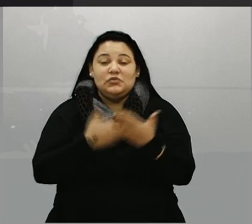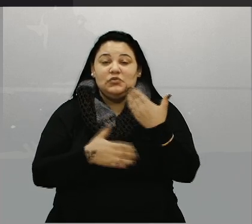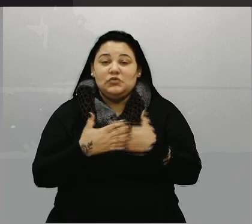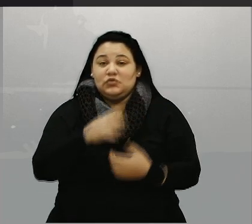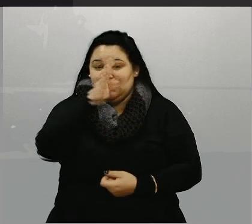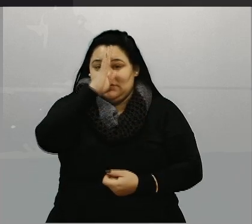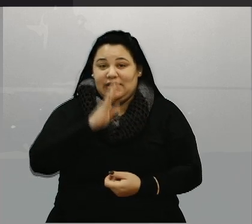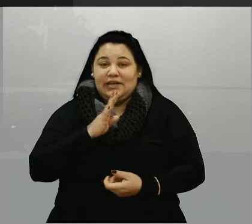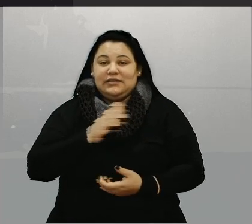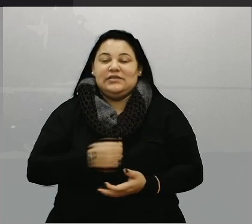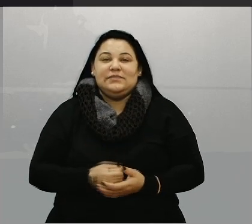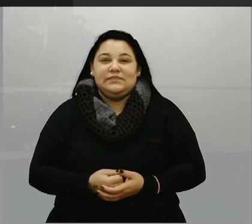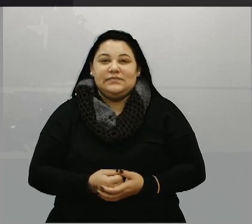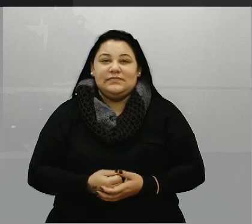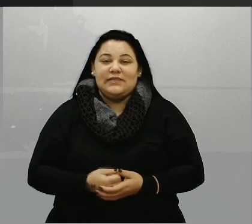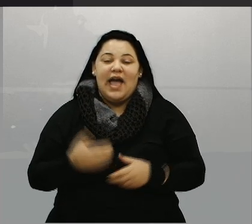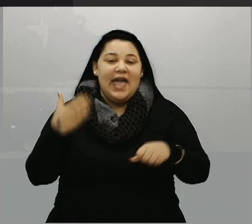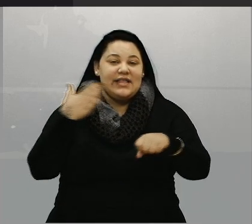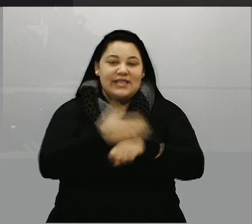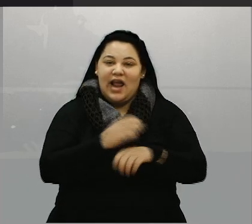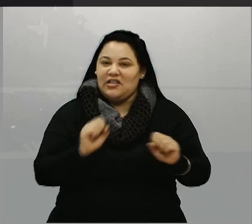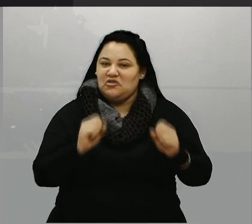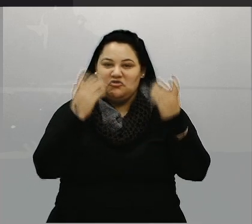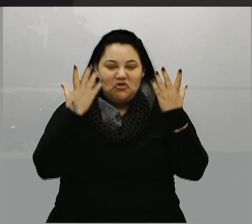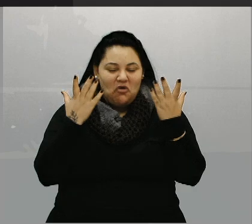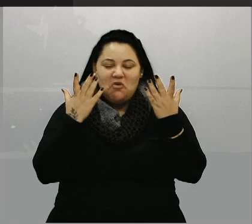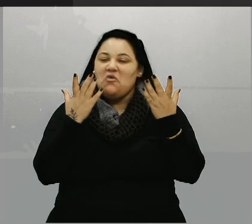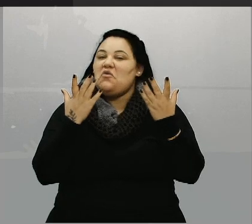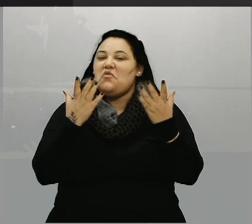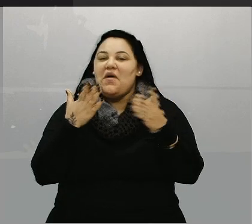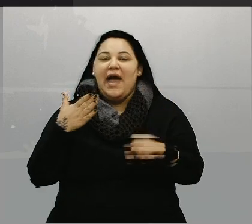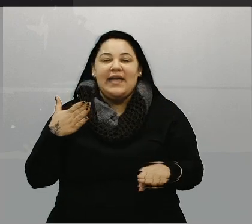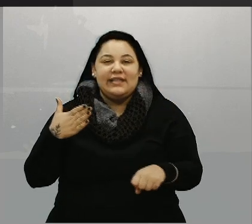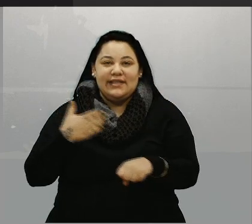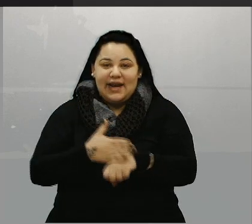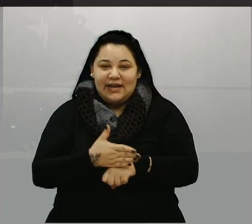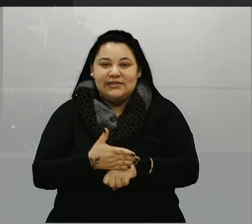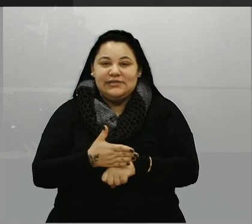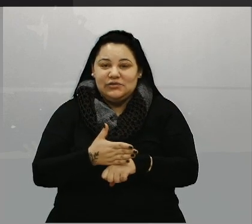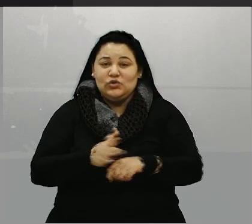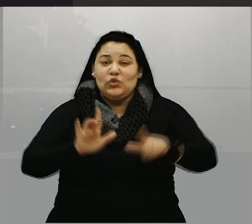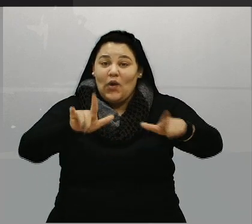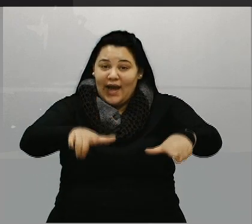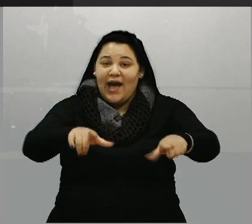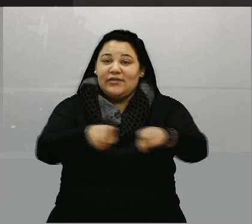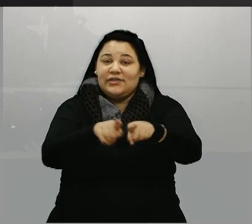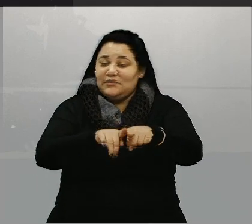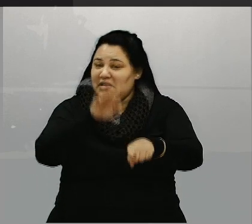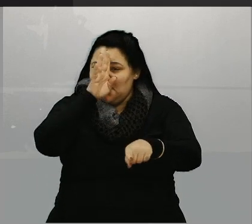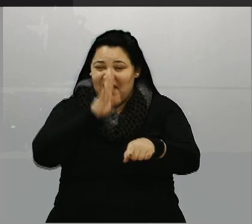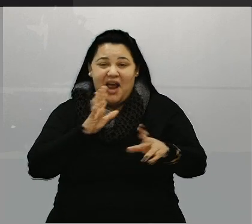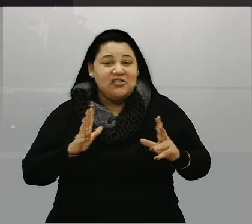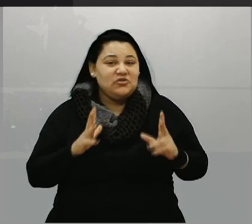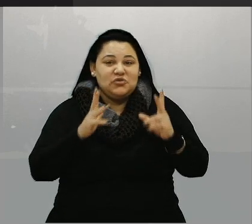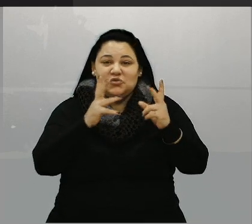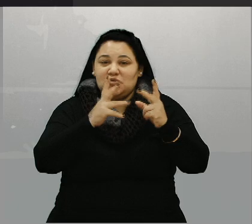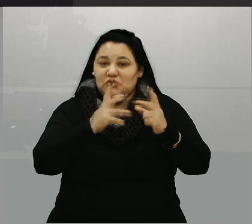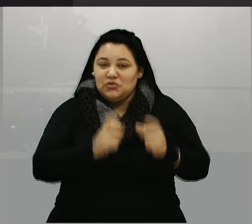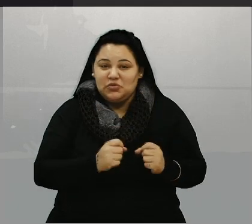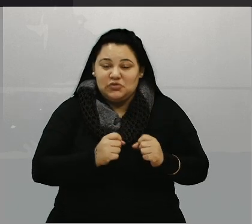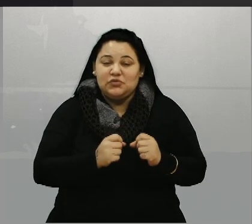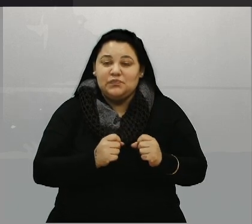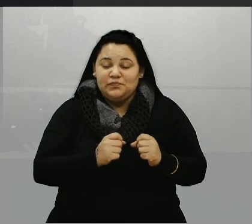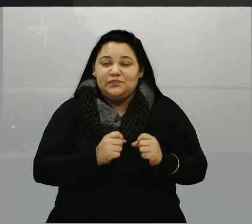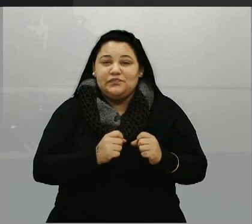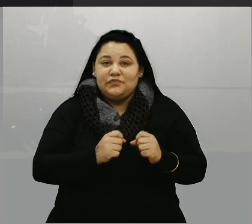gratuita, tanto a entrada dos shows, como a entrada do parque de eventos, enfim, os estandes